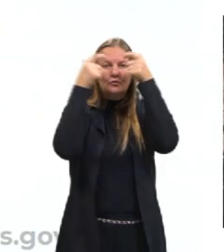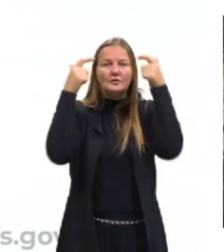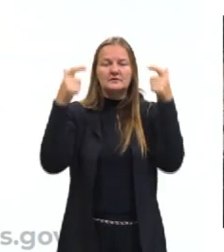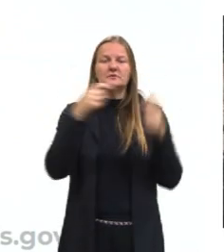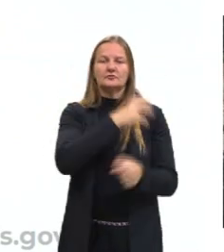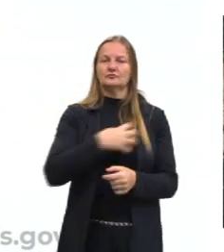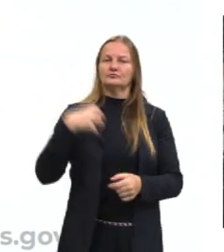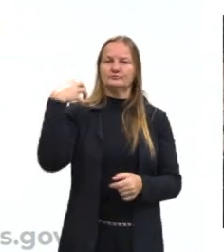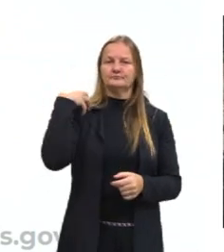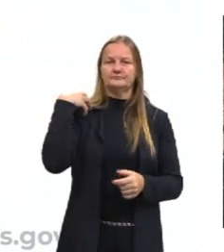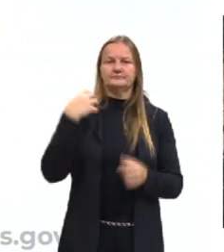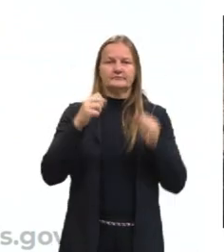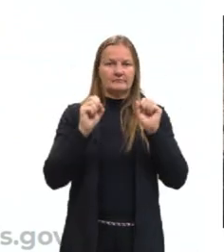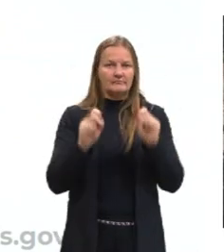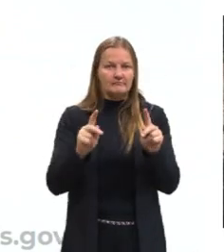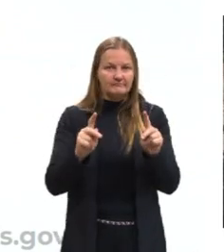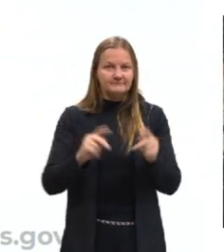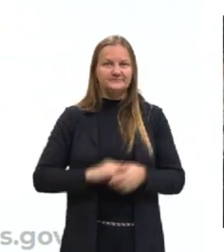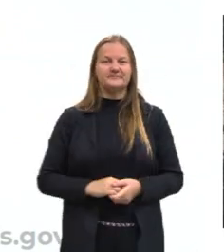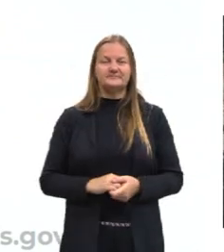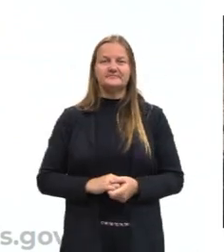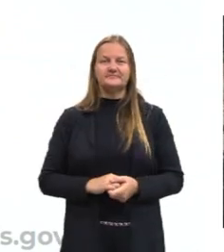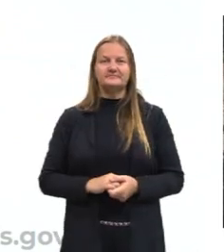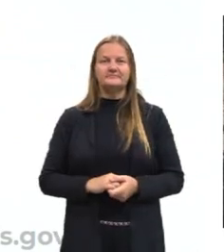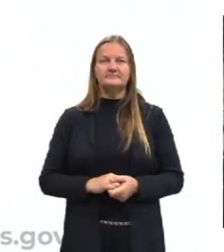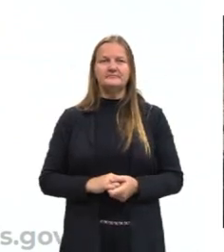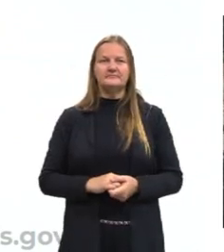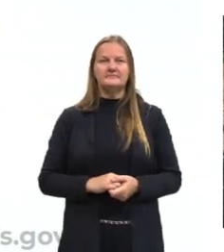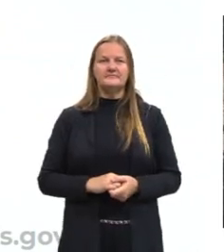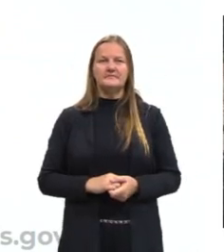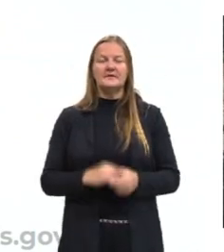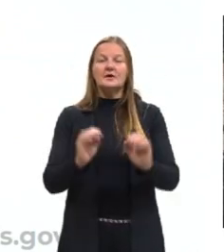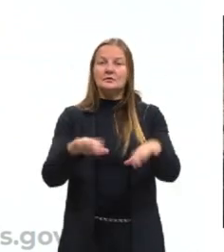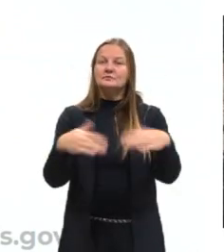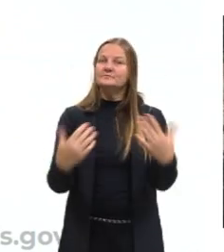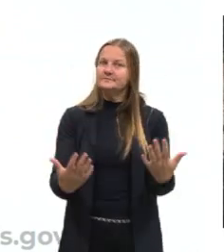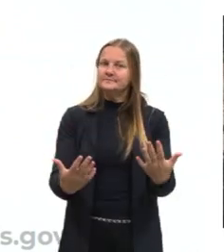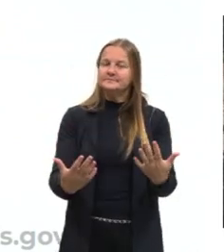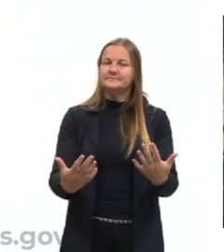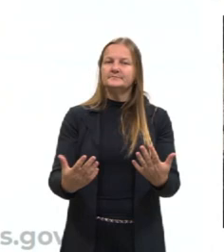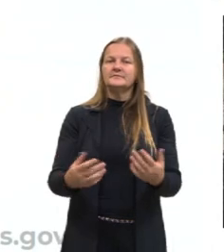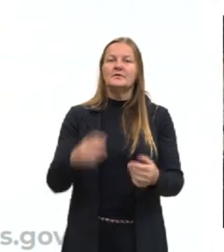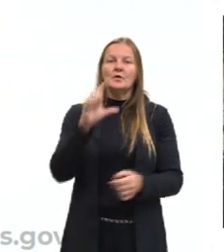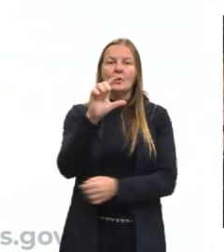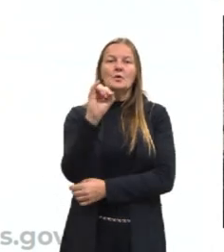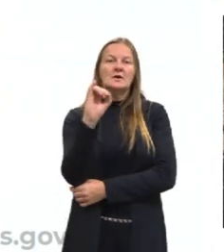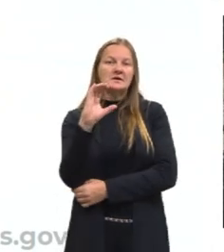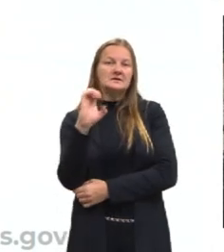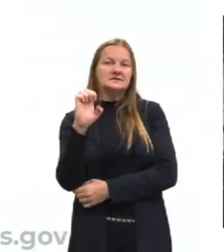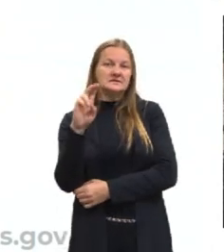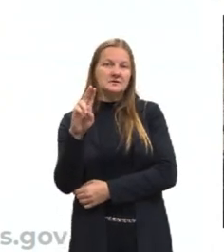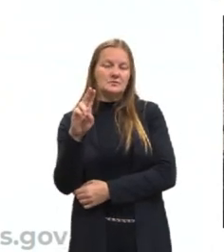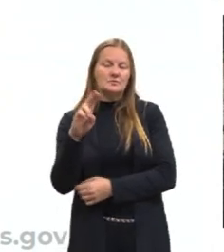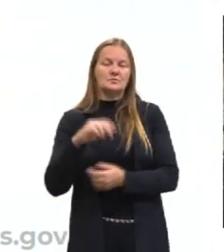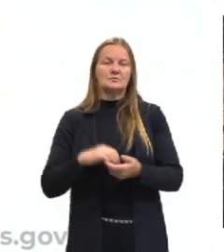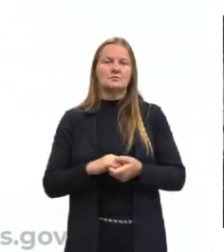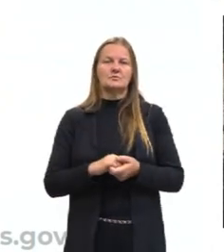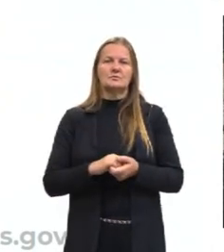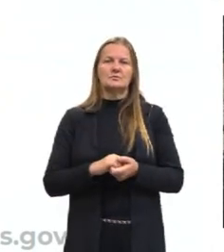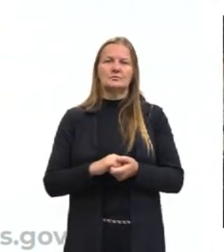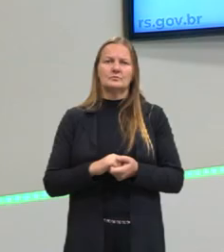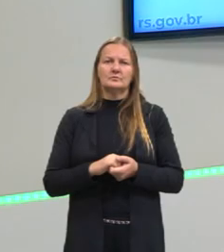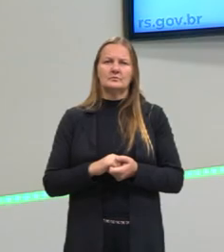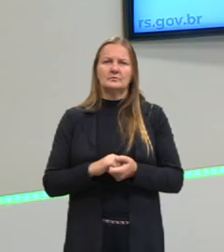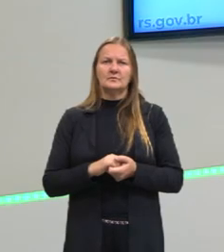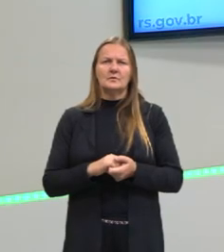Aristóteles Ok e então esse no liceu E também o Liceu